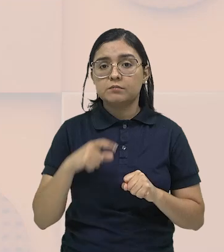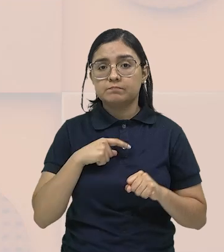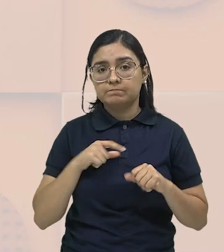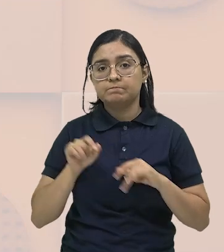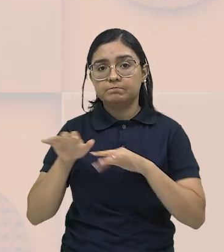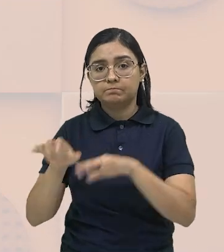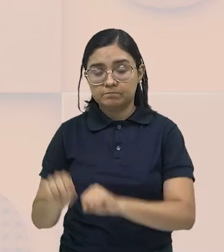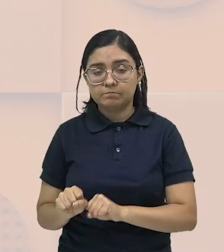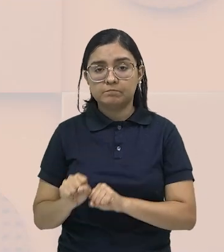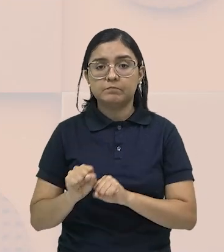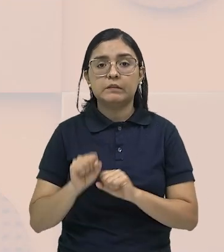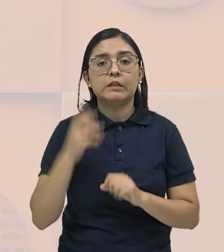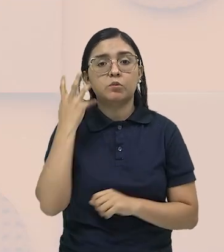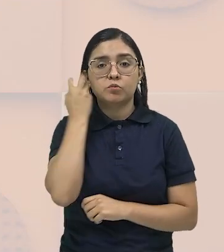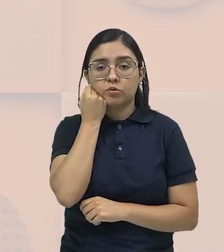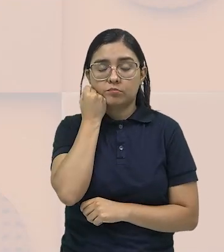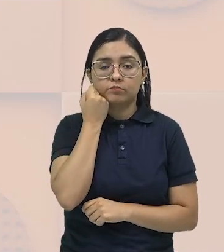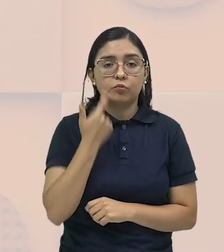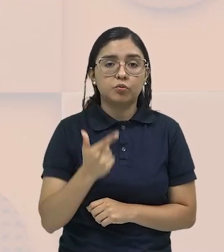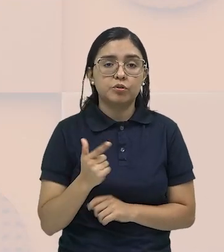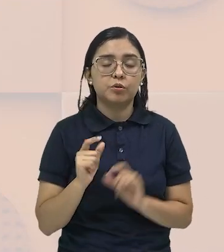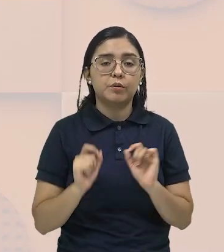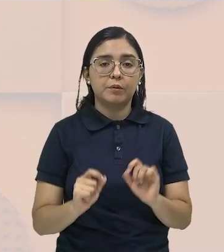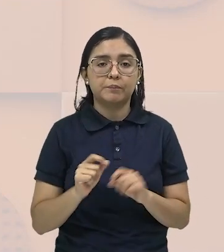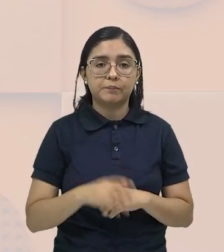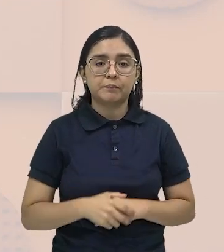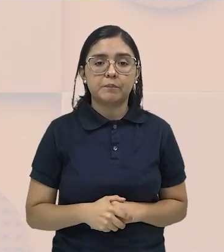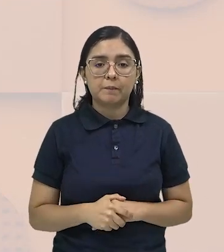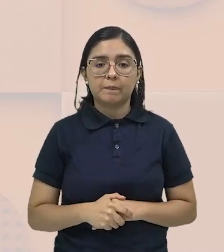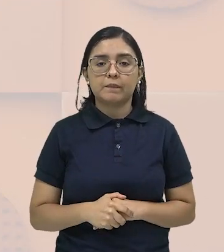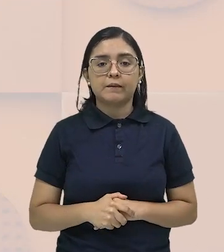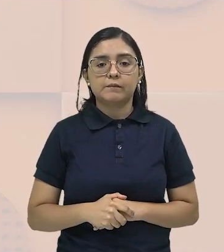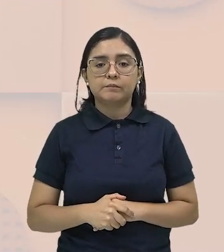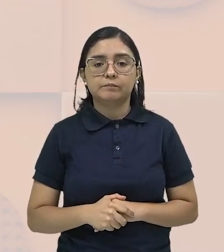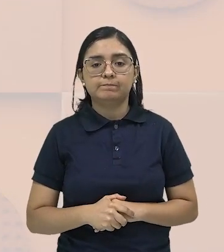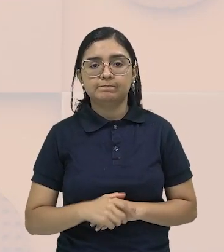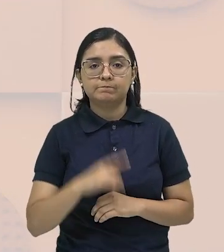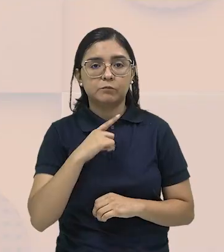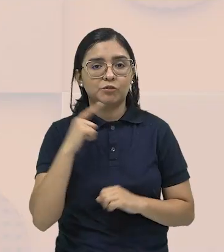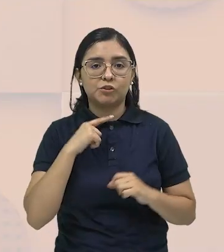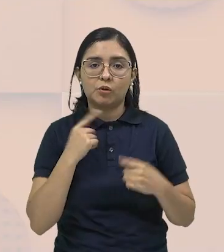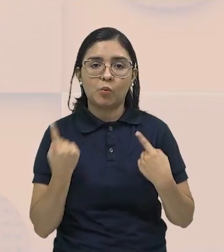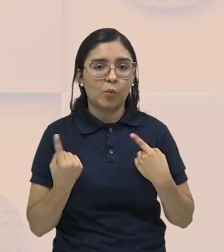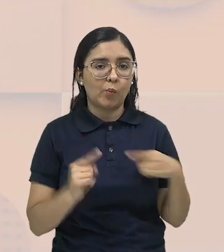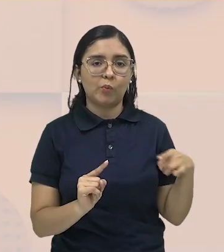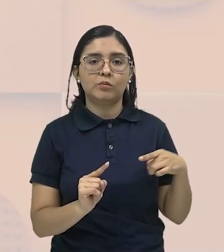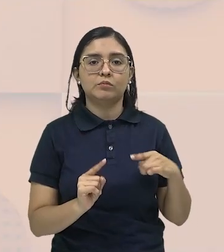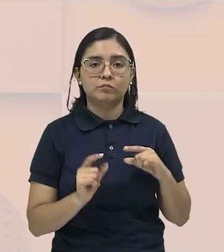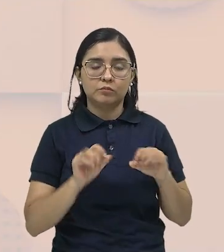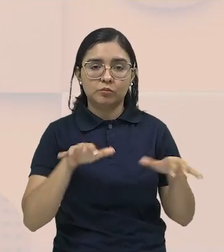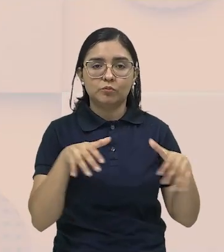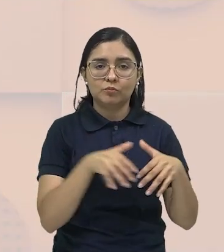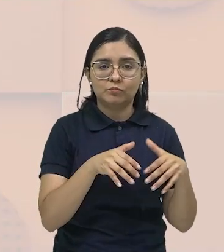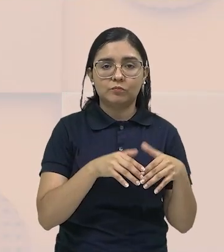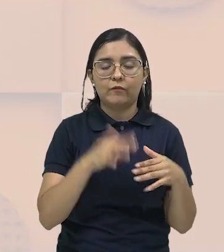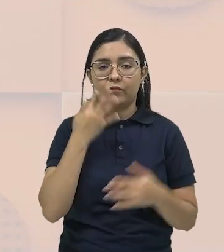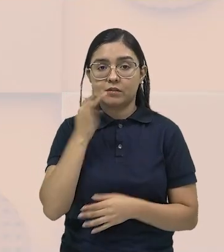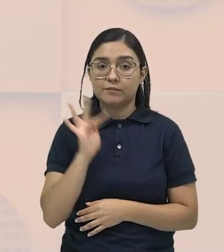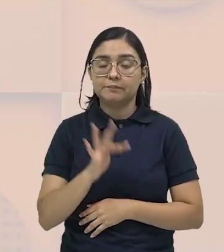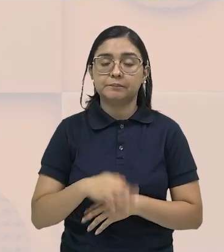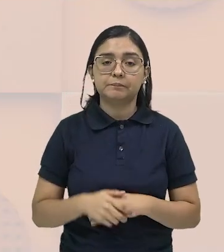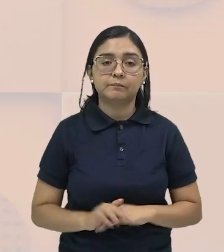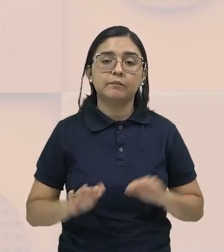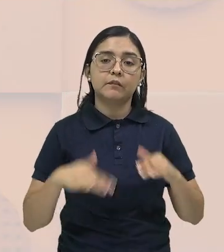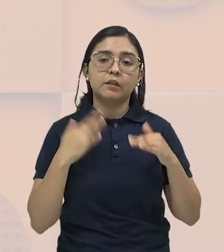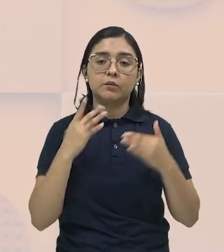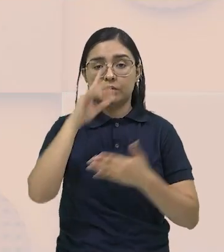e Dom João não tinha como, né, encarar as tropas, né, francesas também. Então,